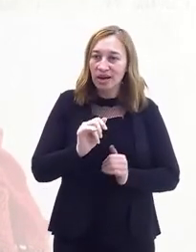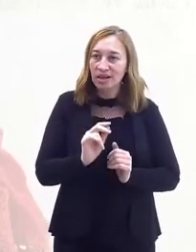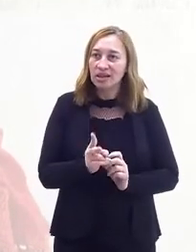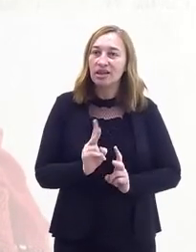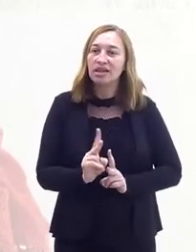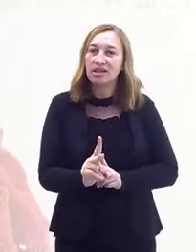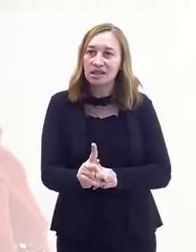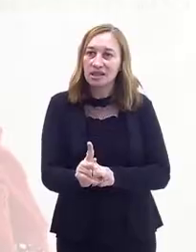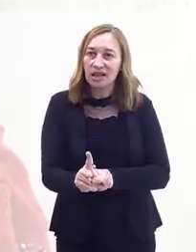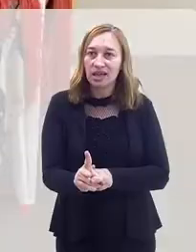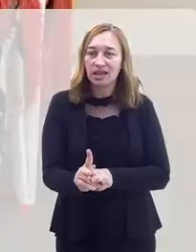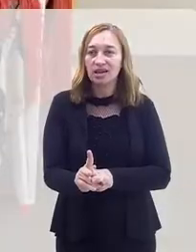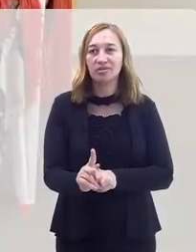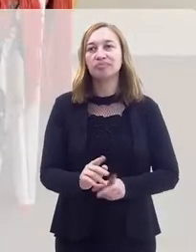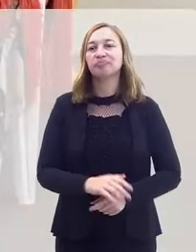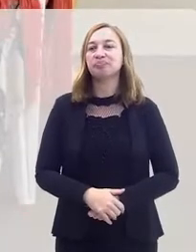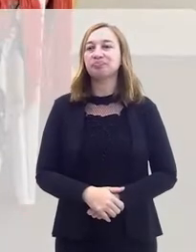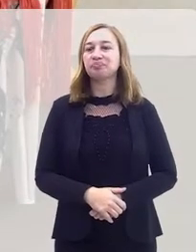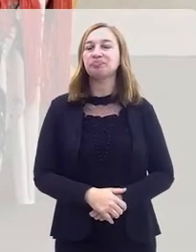esse legado.